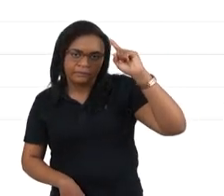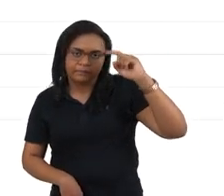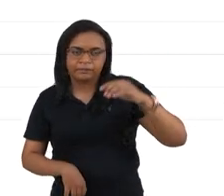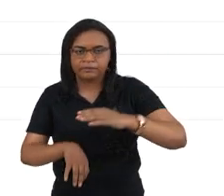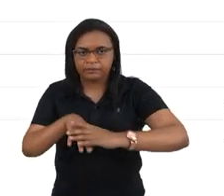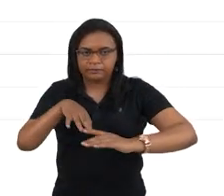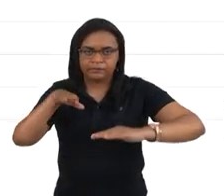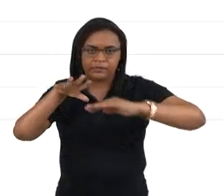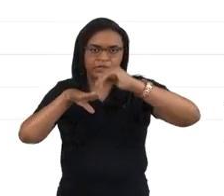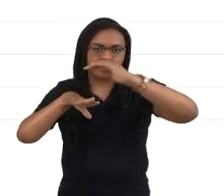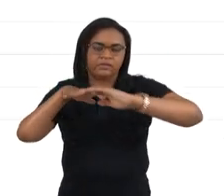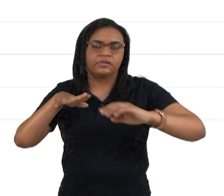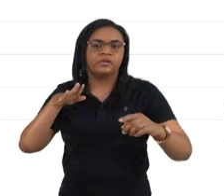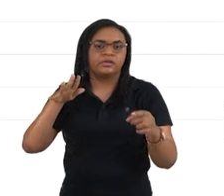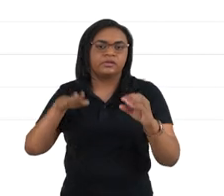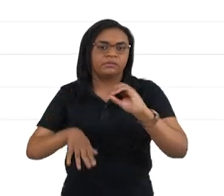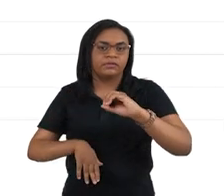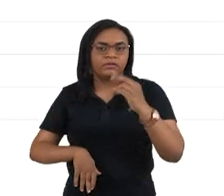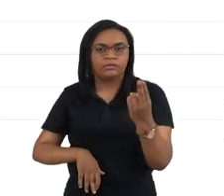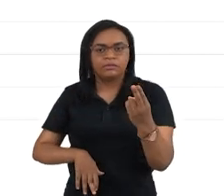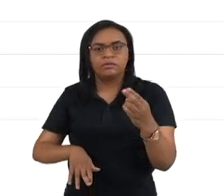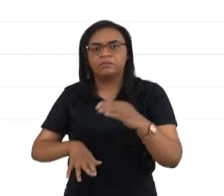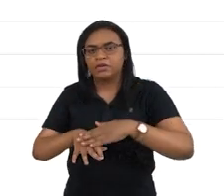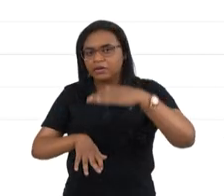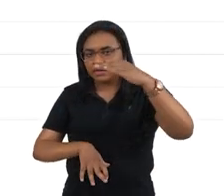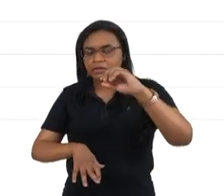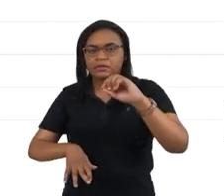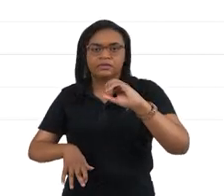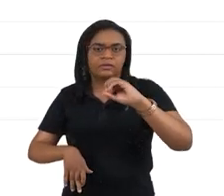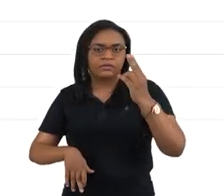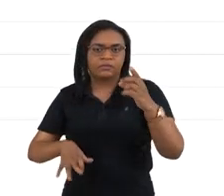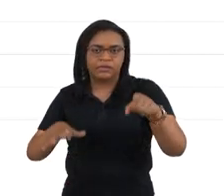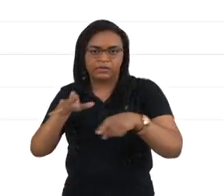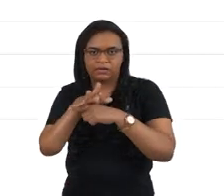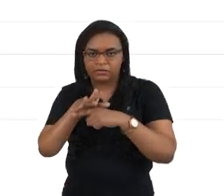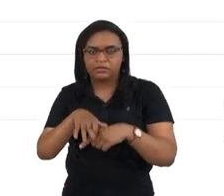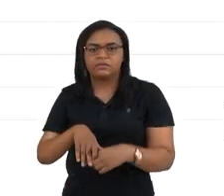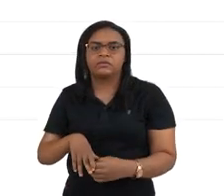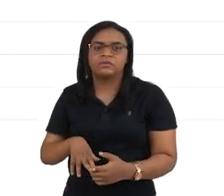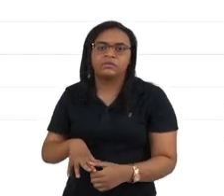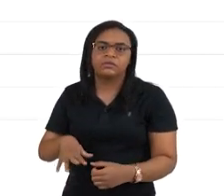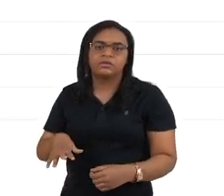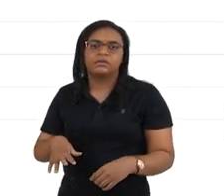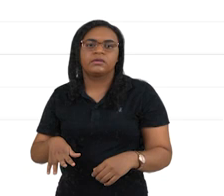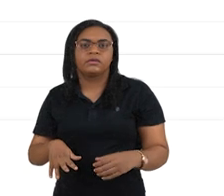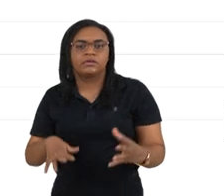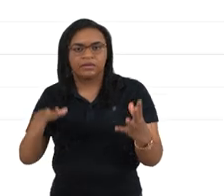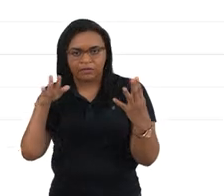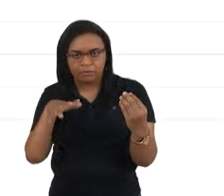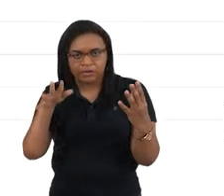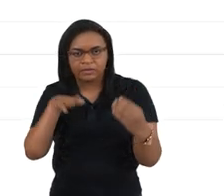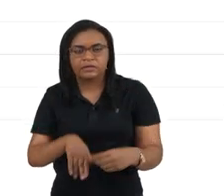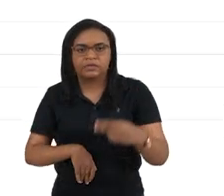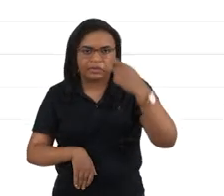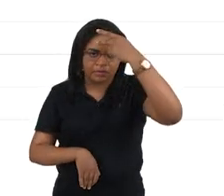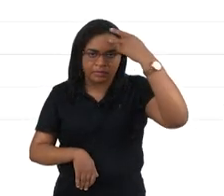cobertura em mais tempo ou menos tempo? Menos, gente. Então vai aumentar de baixo para cima. Professor, por que menos? Eu aumentei o número de gente trabalhando. Então vai ter